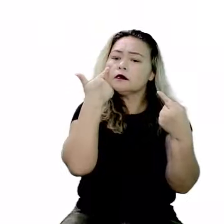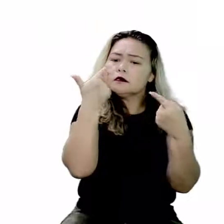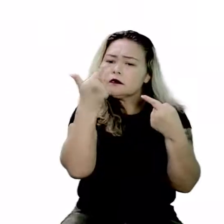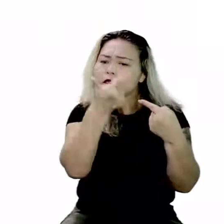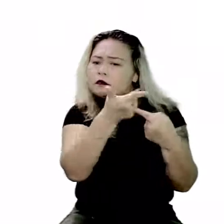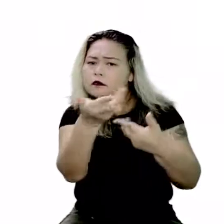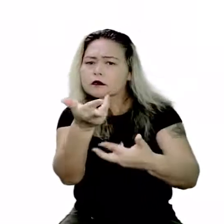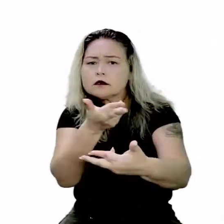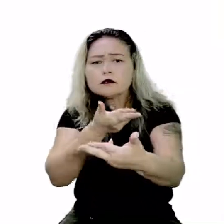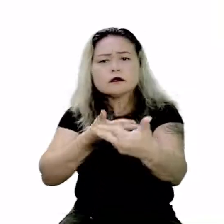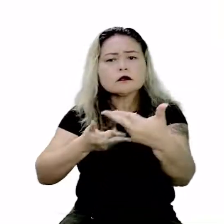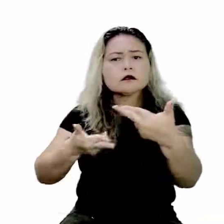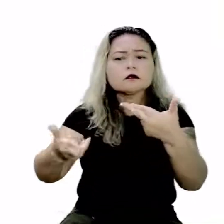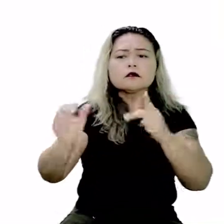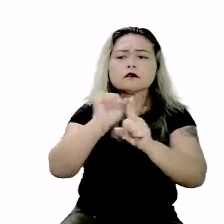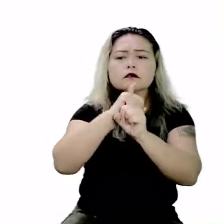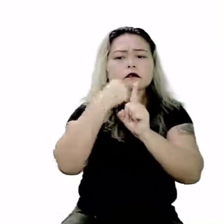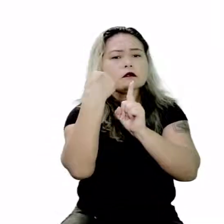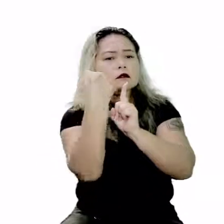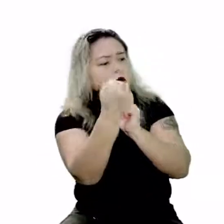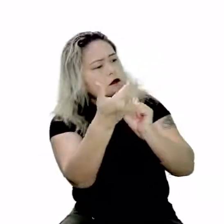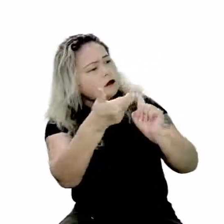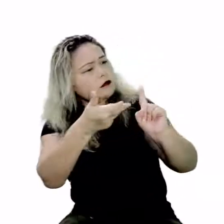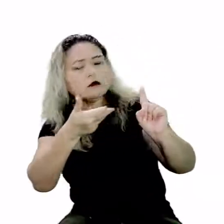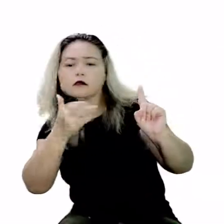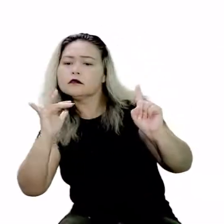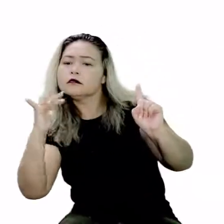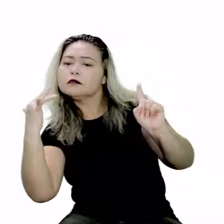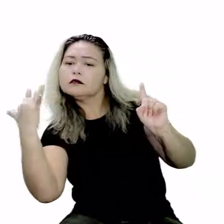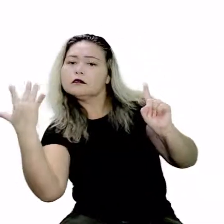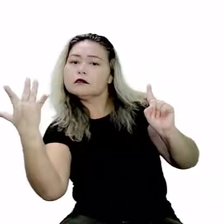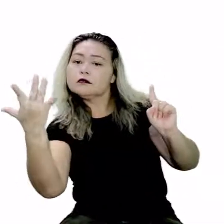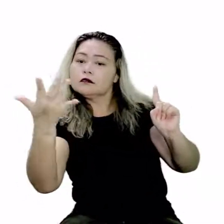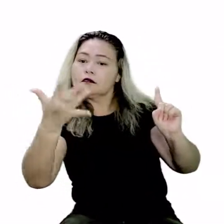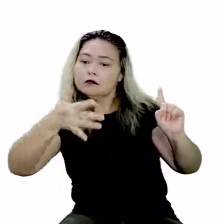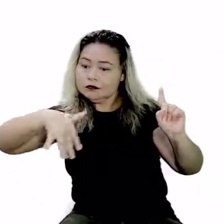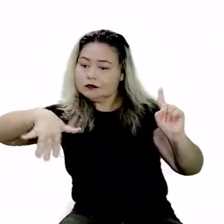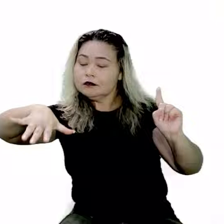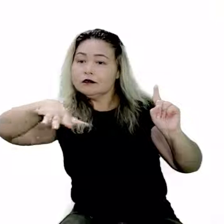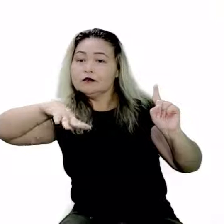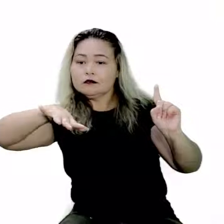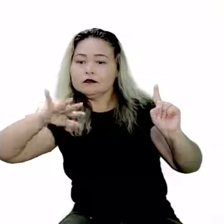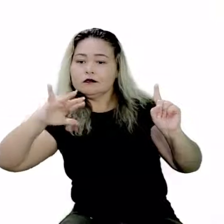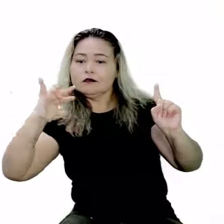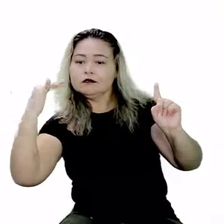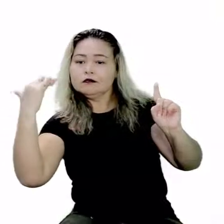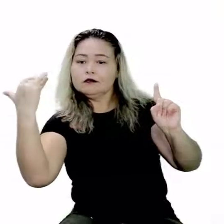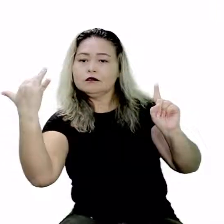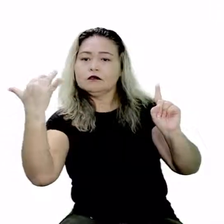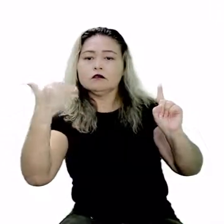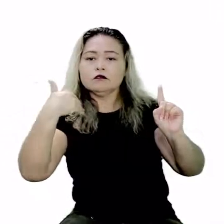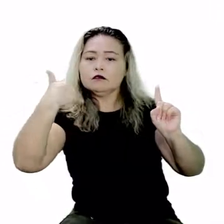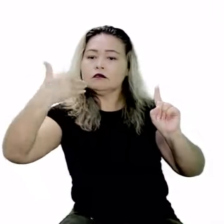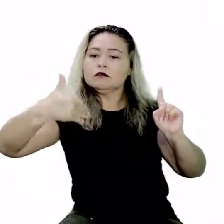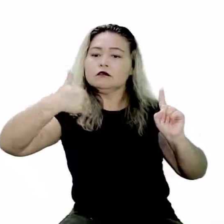as interações da sociedade com o meio físico e o processo